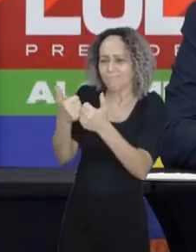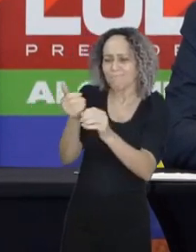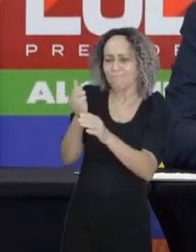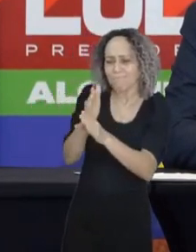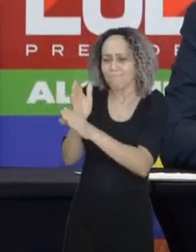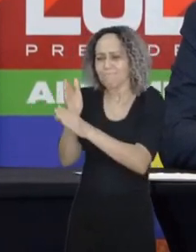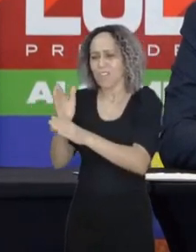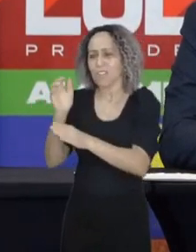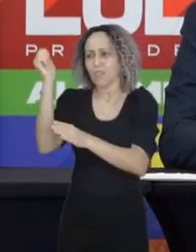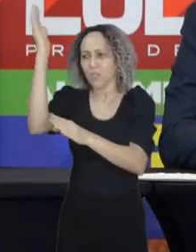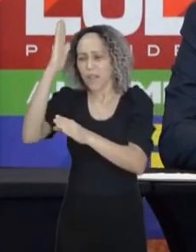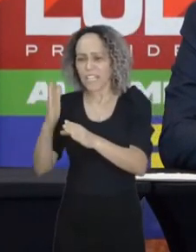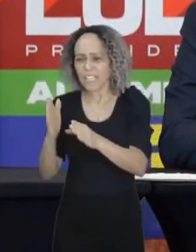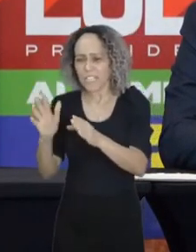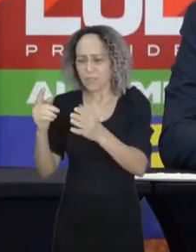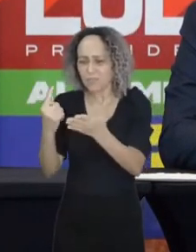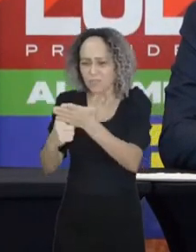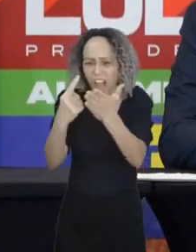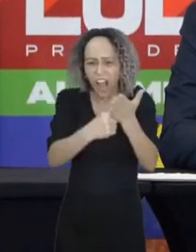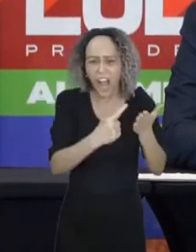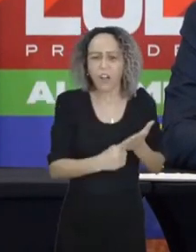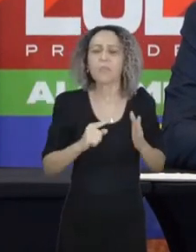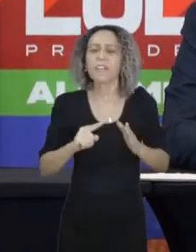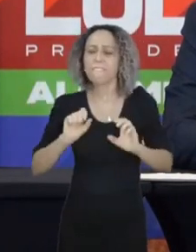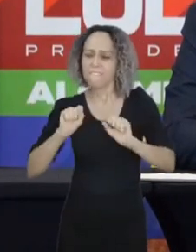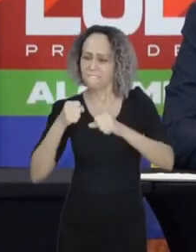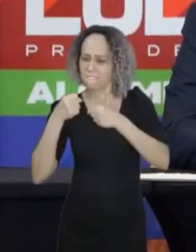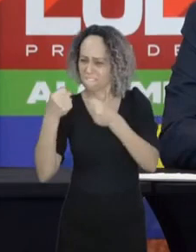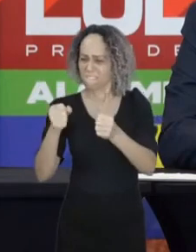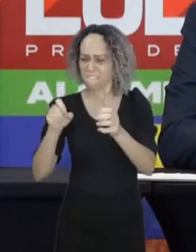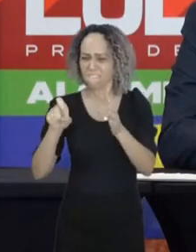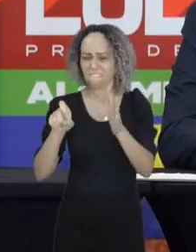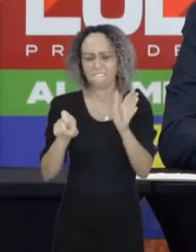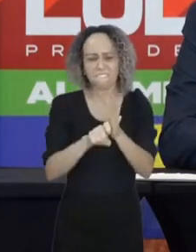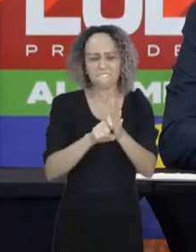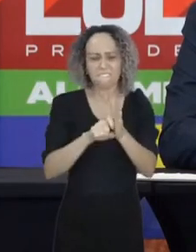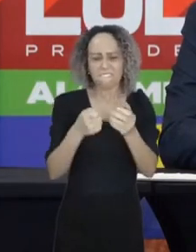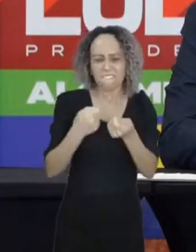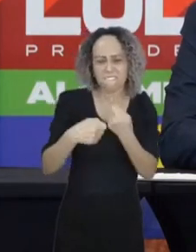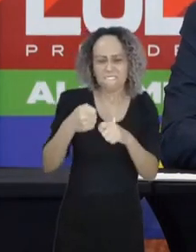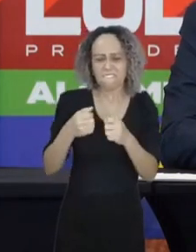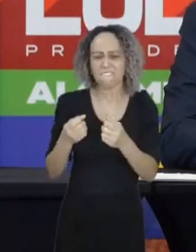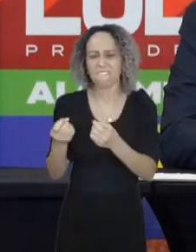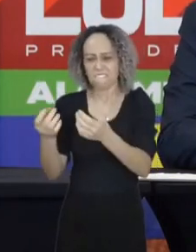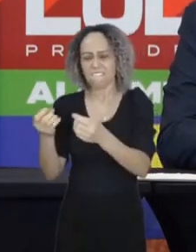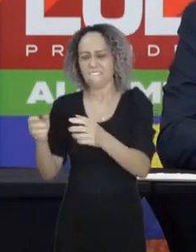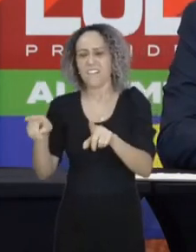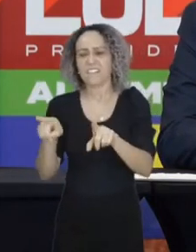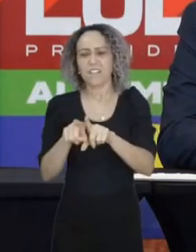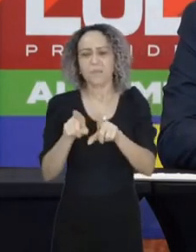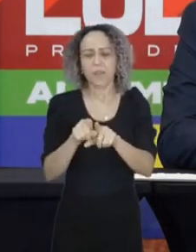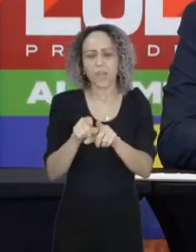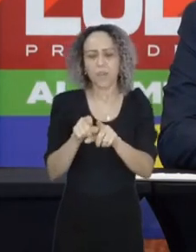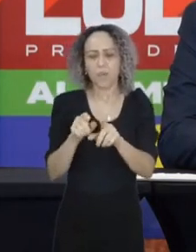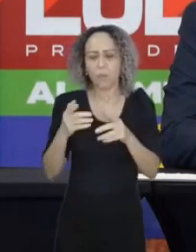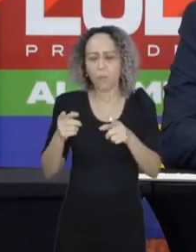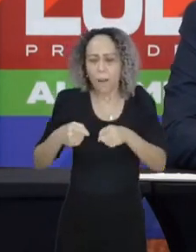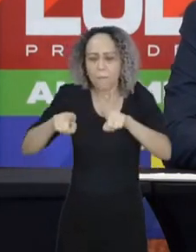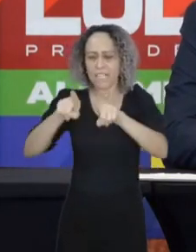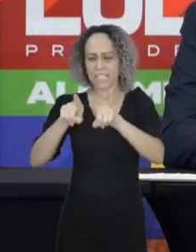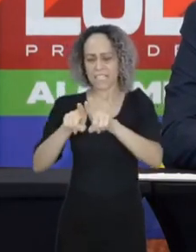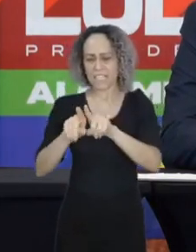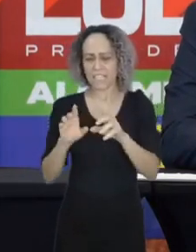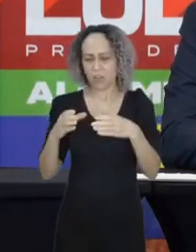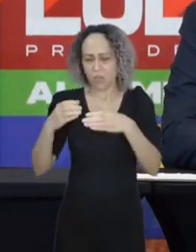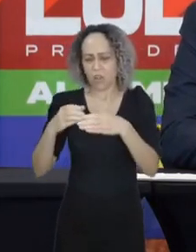e uma política integrada nas fronteiras em parcerias com as forças armadas afigurar a liberação